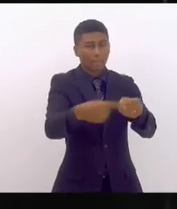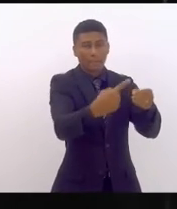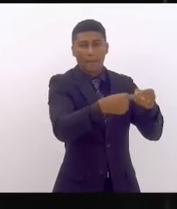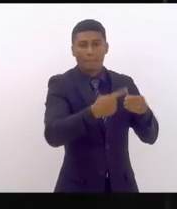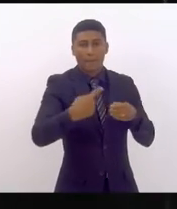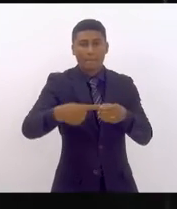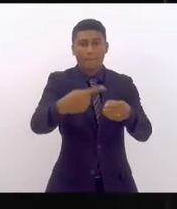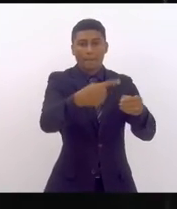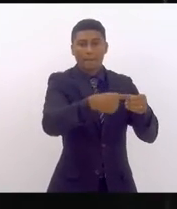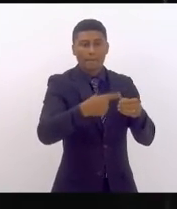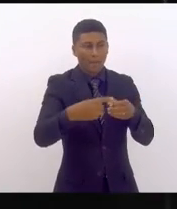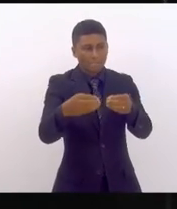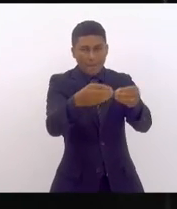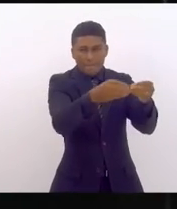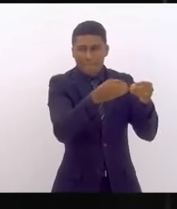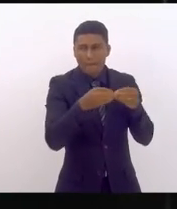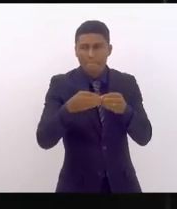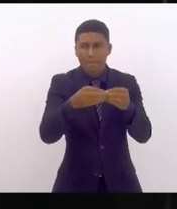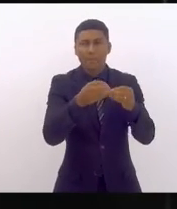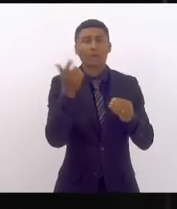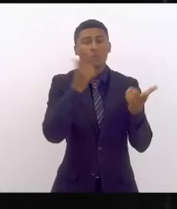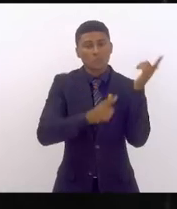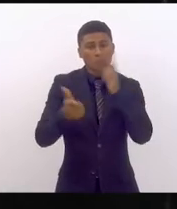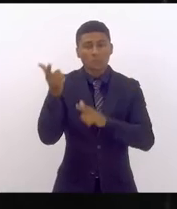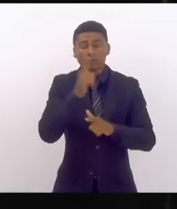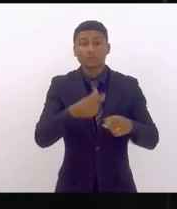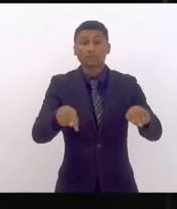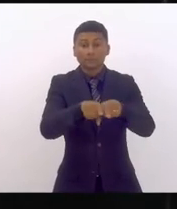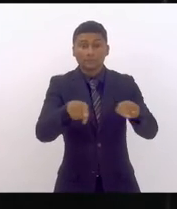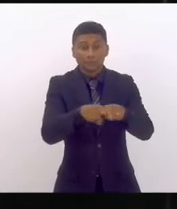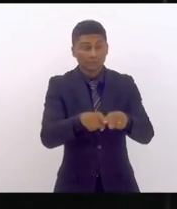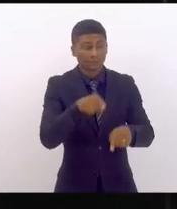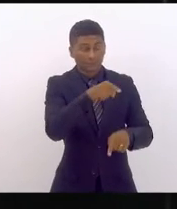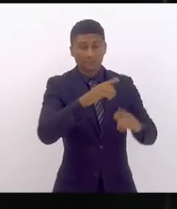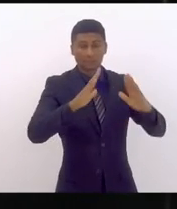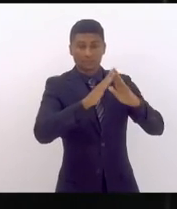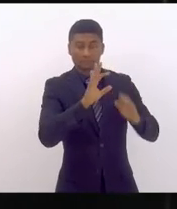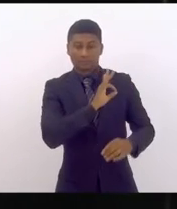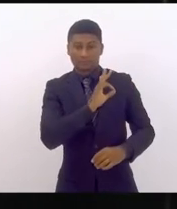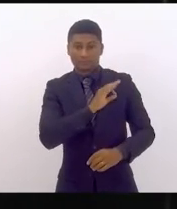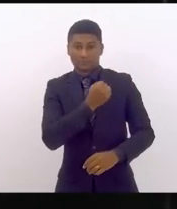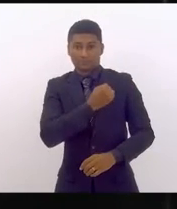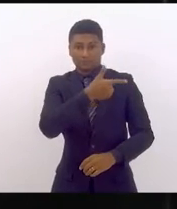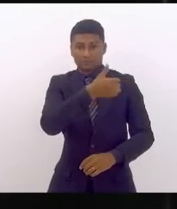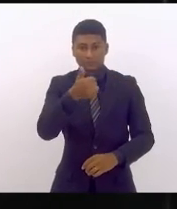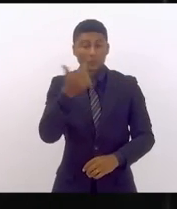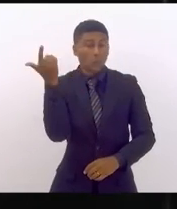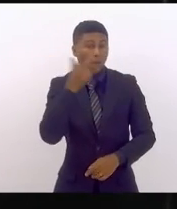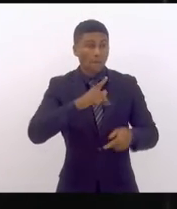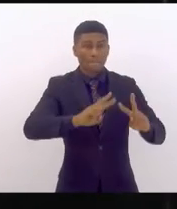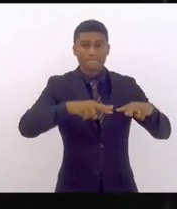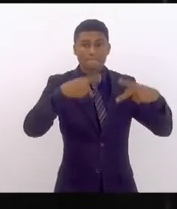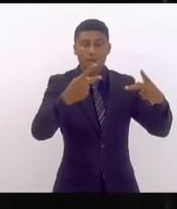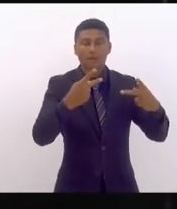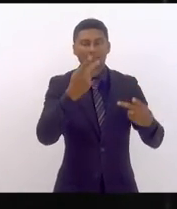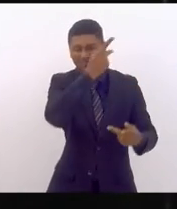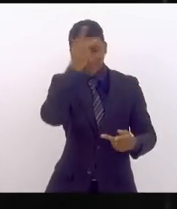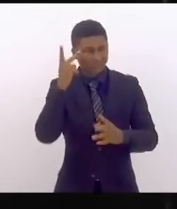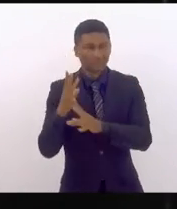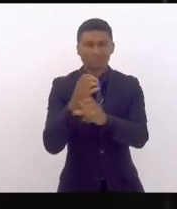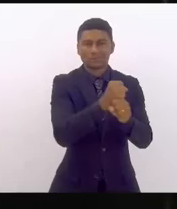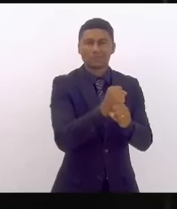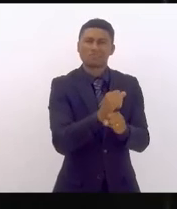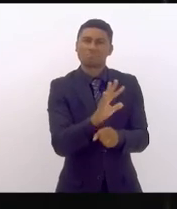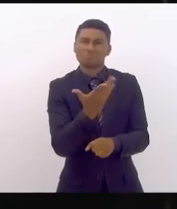consegui também dobrar esse efetivo do vigésimo primeiro batalhão hoje nós temos aproximadamente